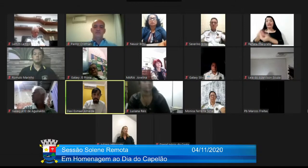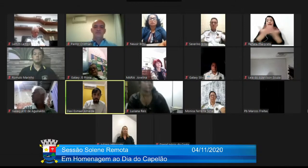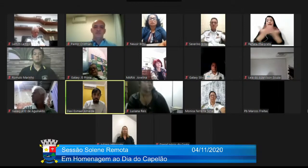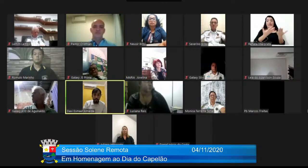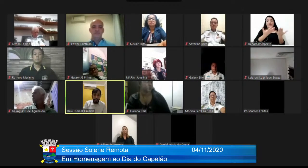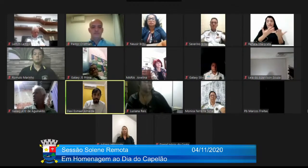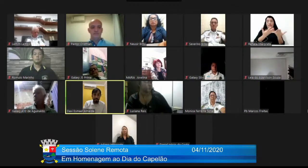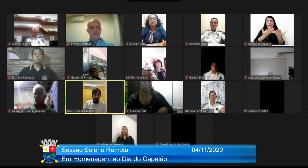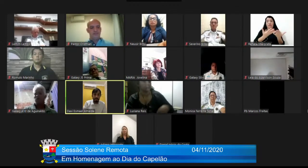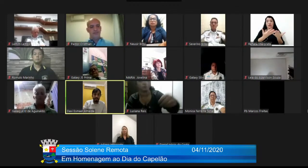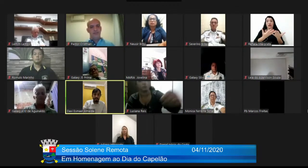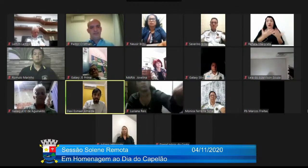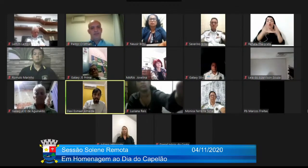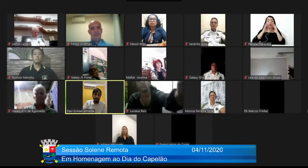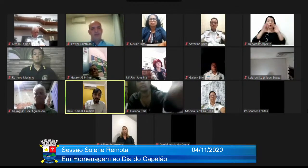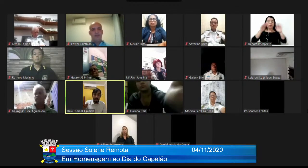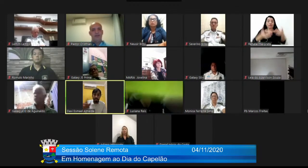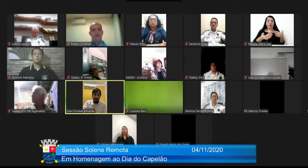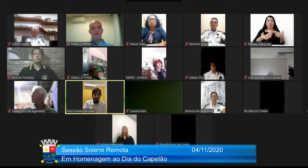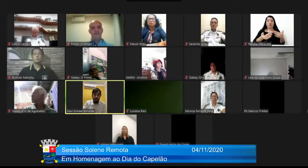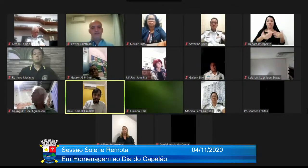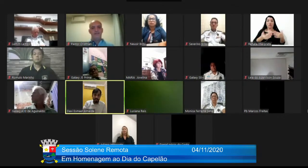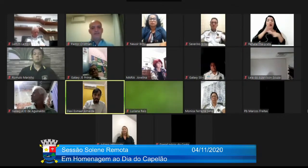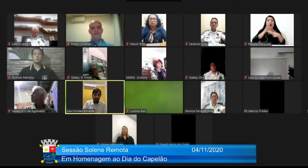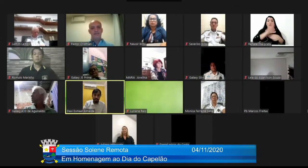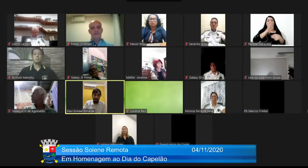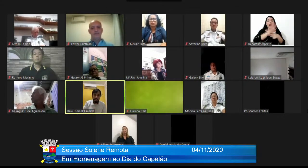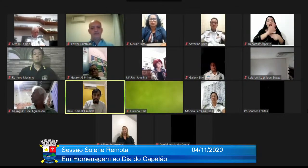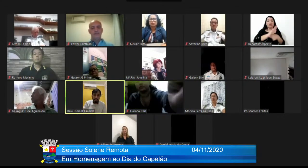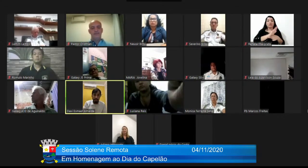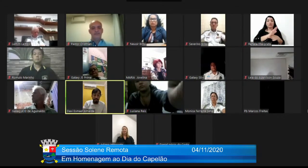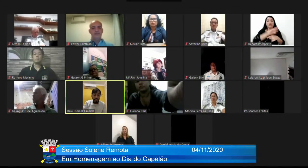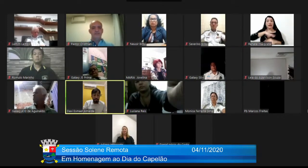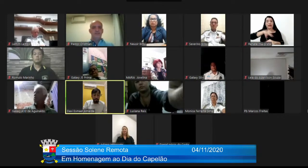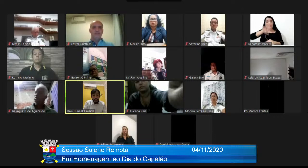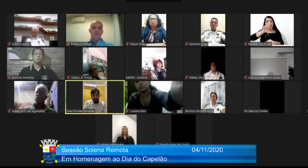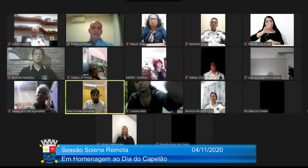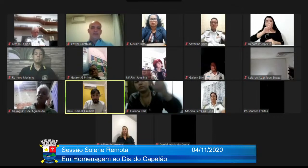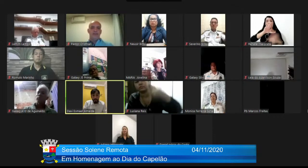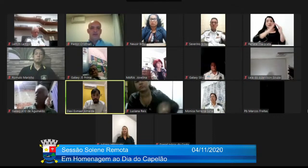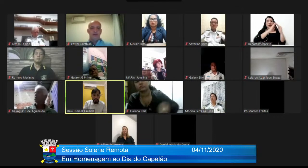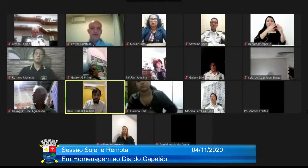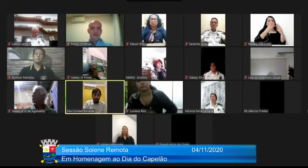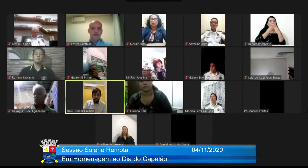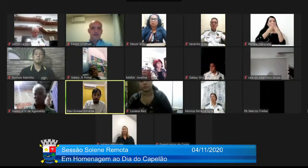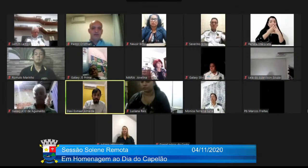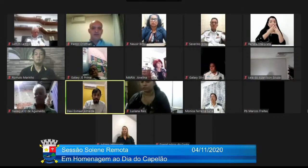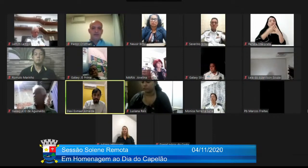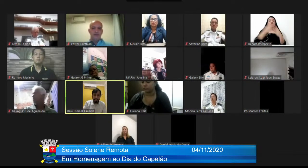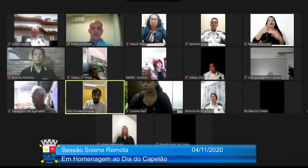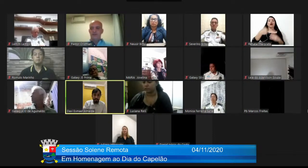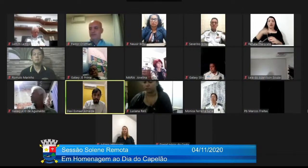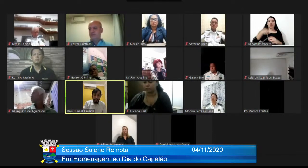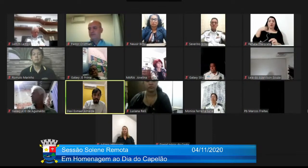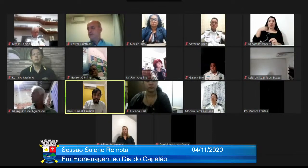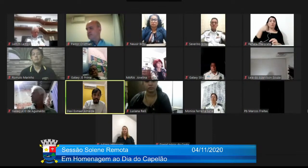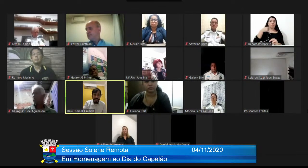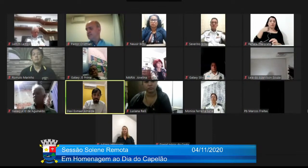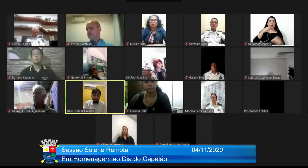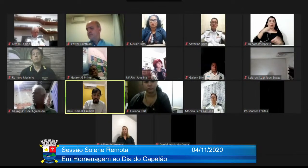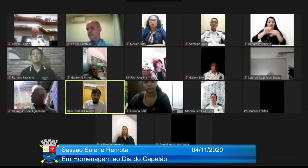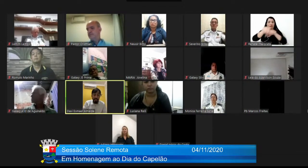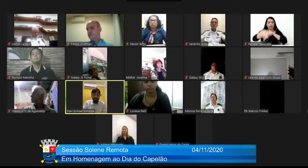também tenho me ocupado com assistência religiosa lá em presídios. Faço parte, sou advogado de formação, e